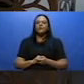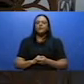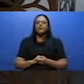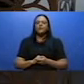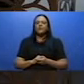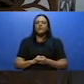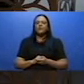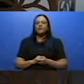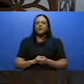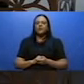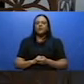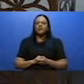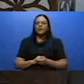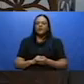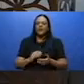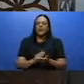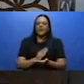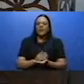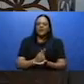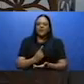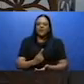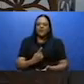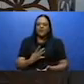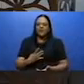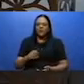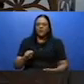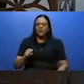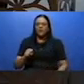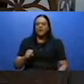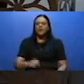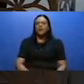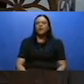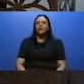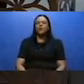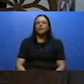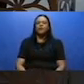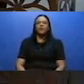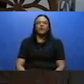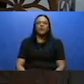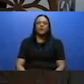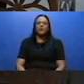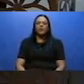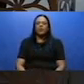Ainda na página 148, o surgimento das